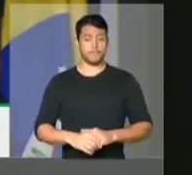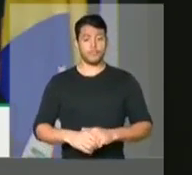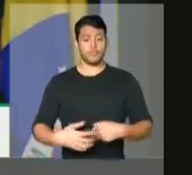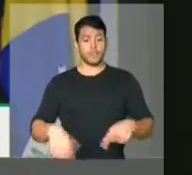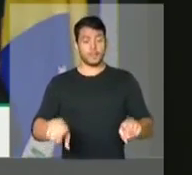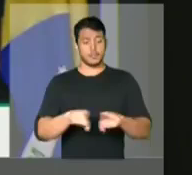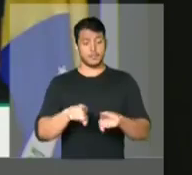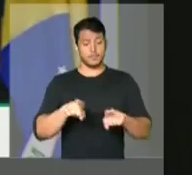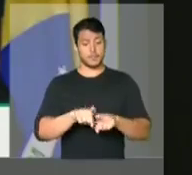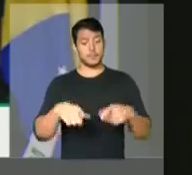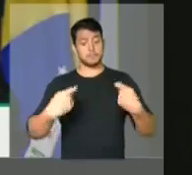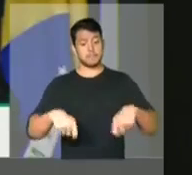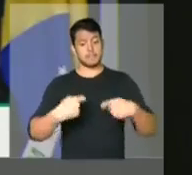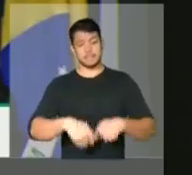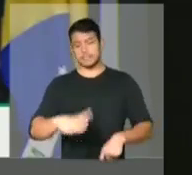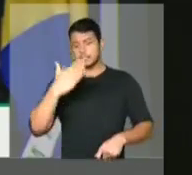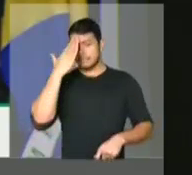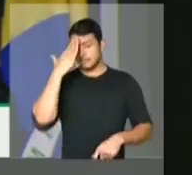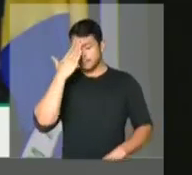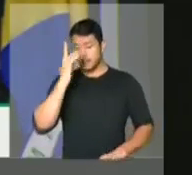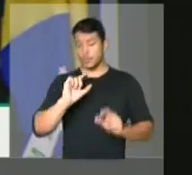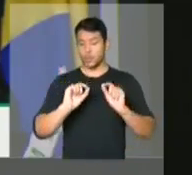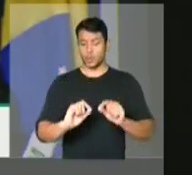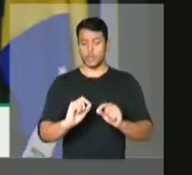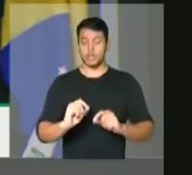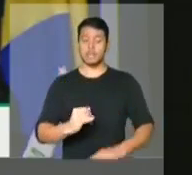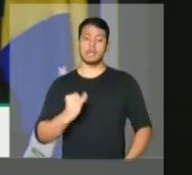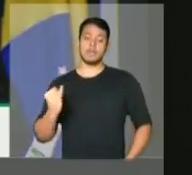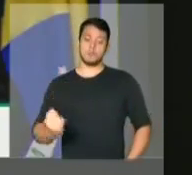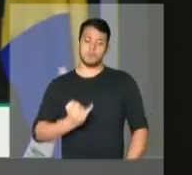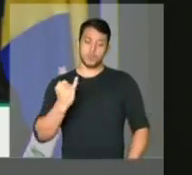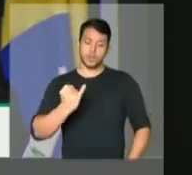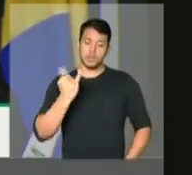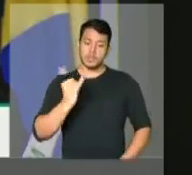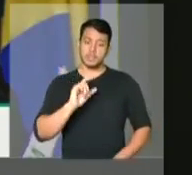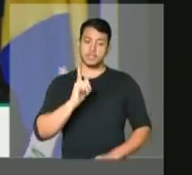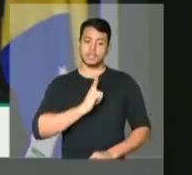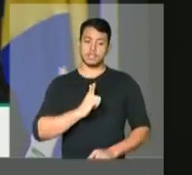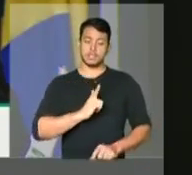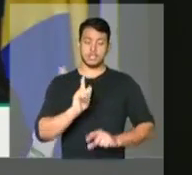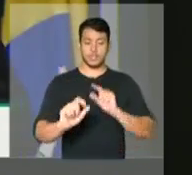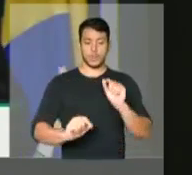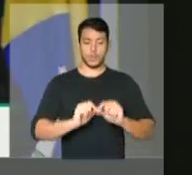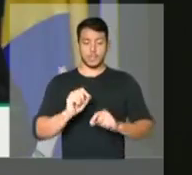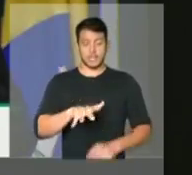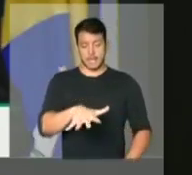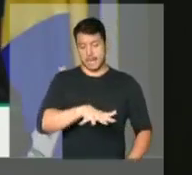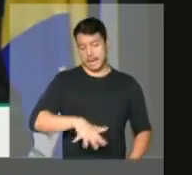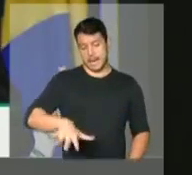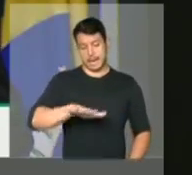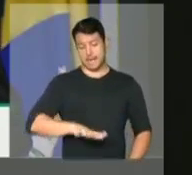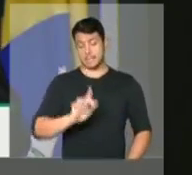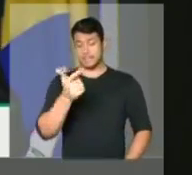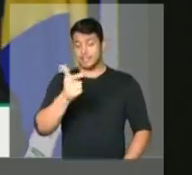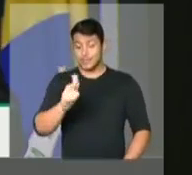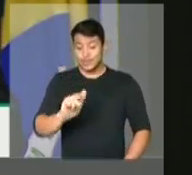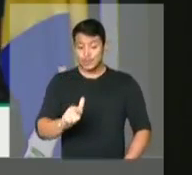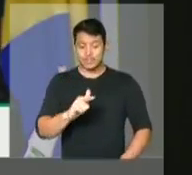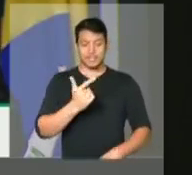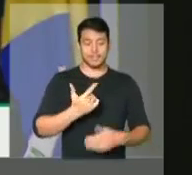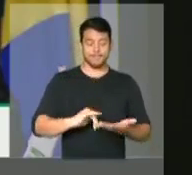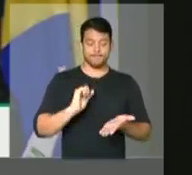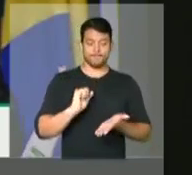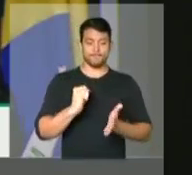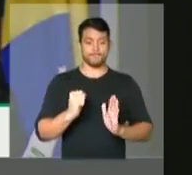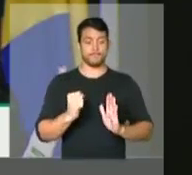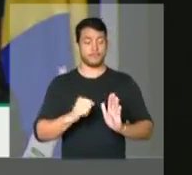deve-se atentar para um dos objetivos da área não edificável, definido no artigo 4º, inciso 3º da Lei 6766 de